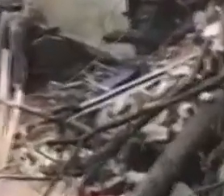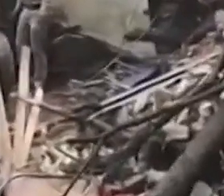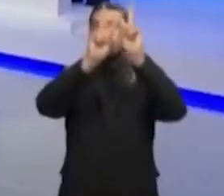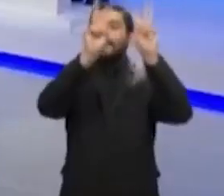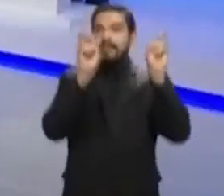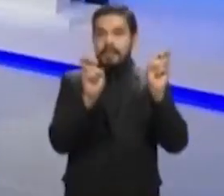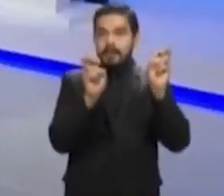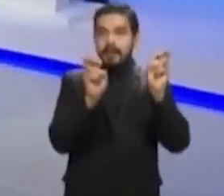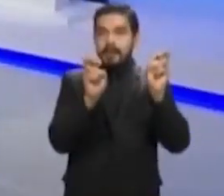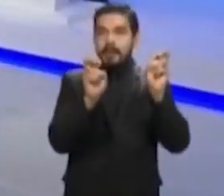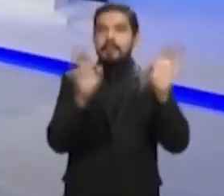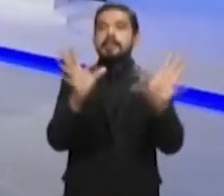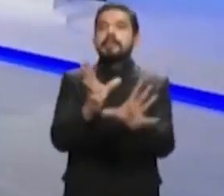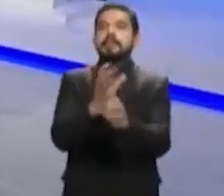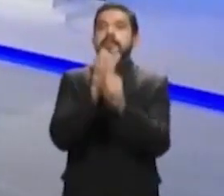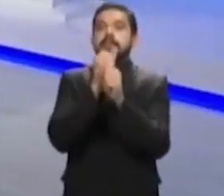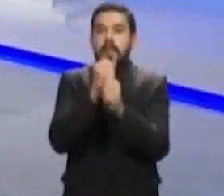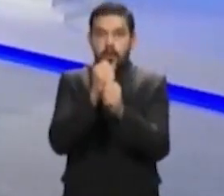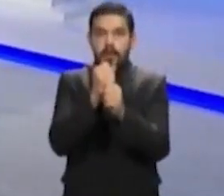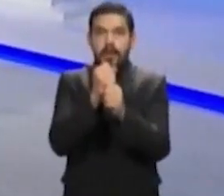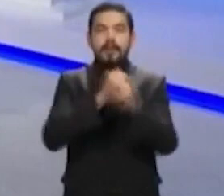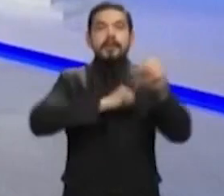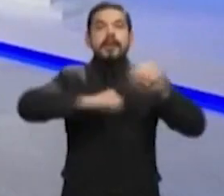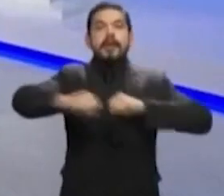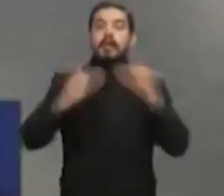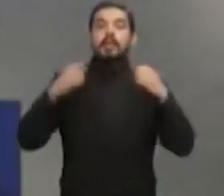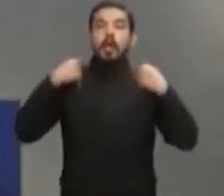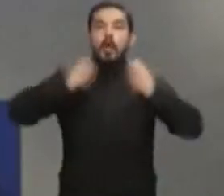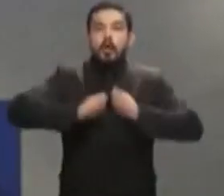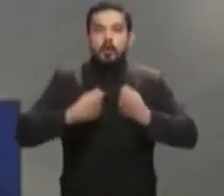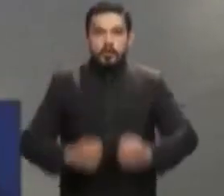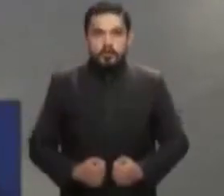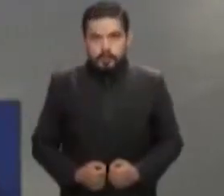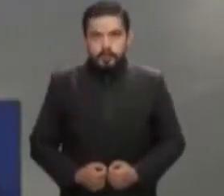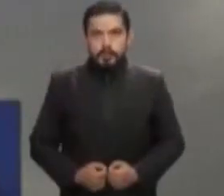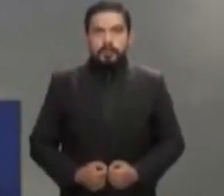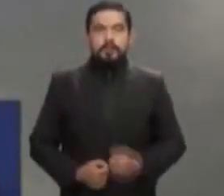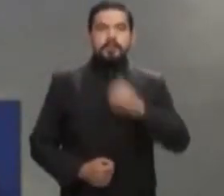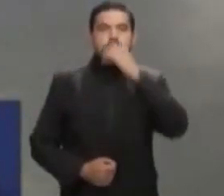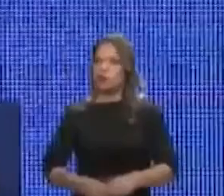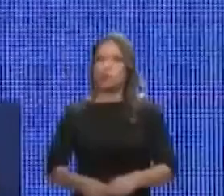presidenciais participaram de um debate no domingo na sequência do assassinato do candidato Fernando